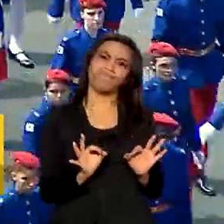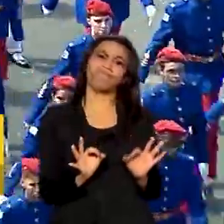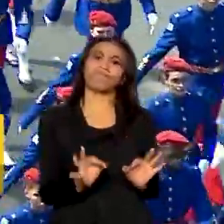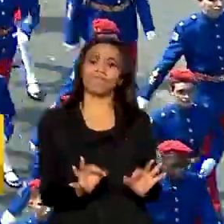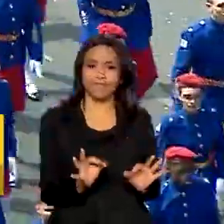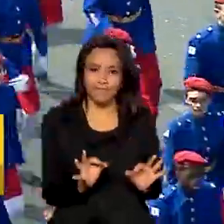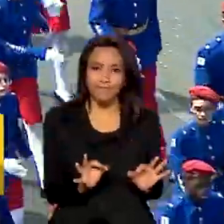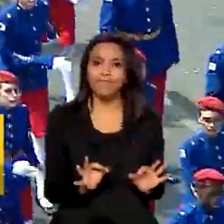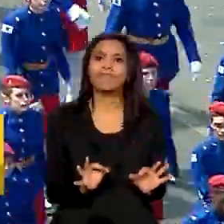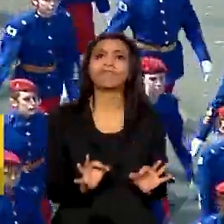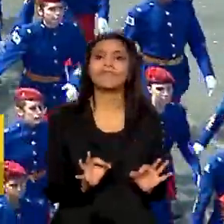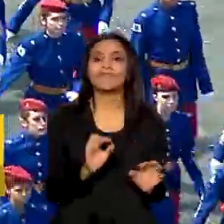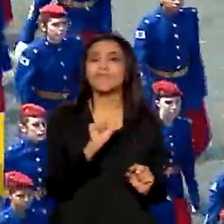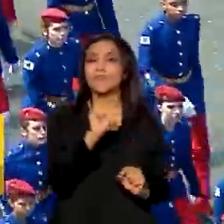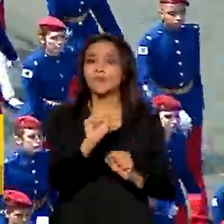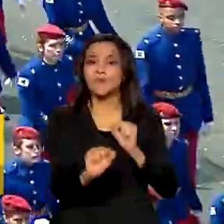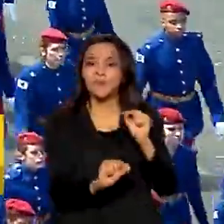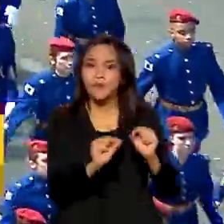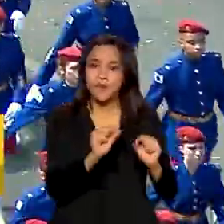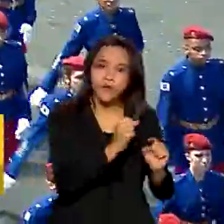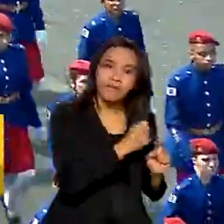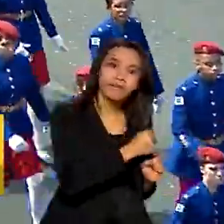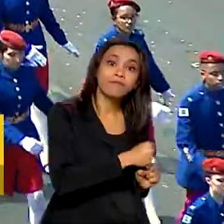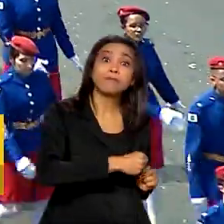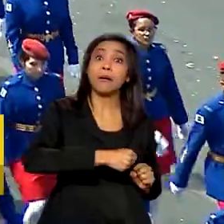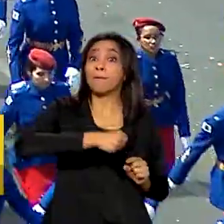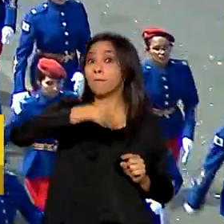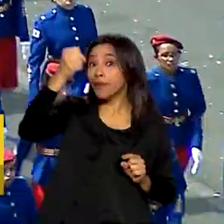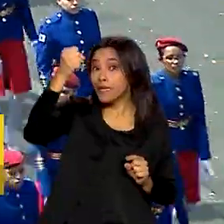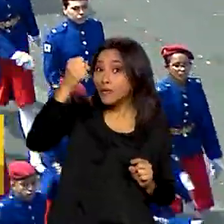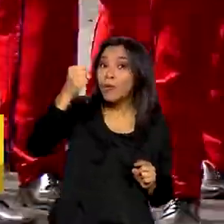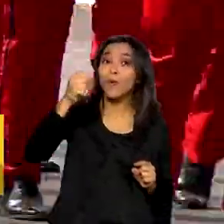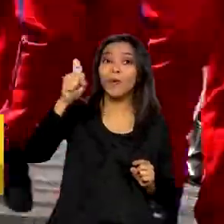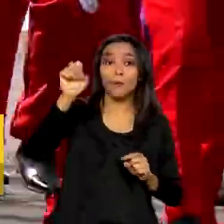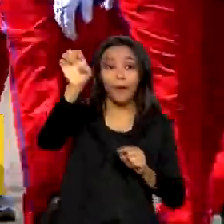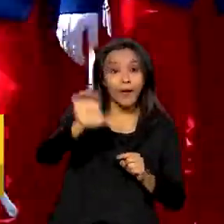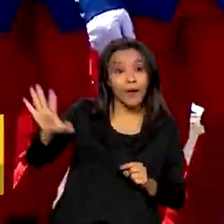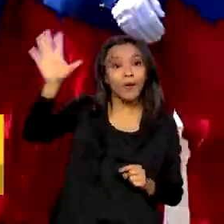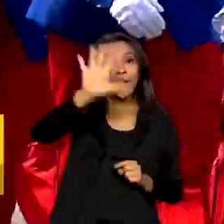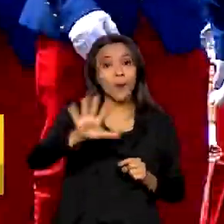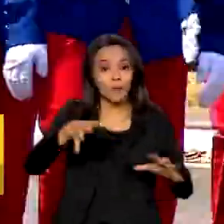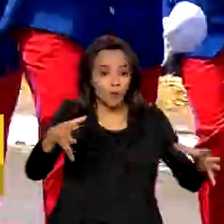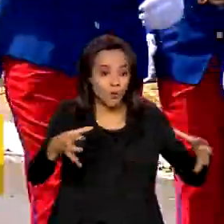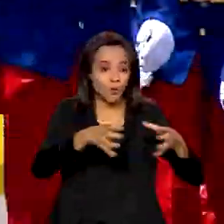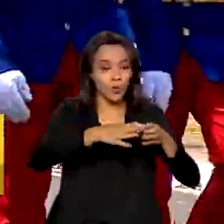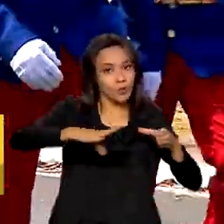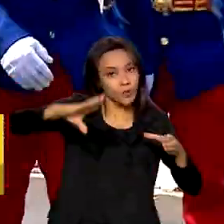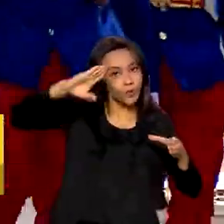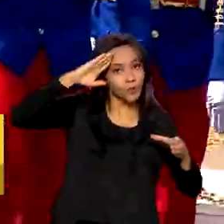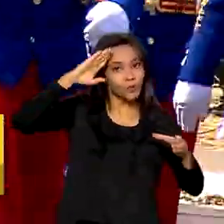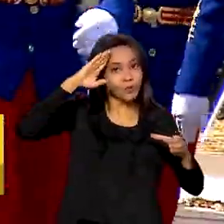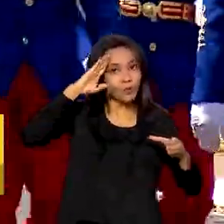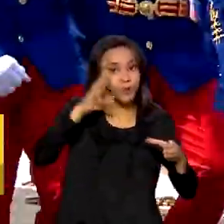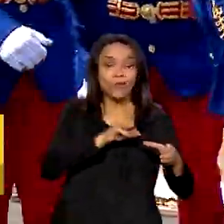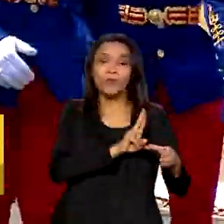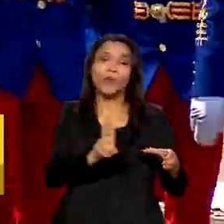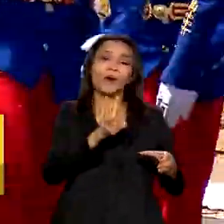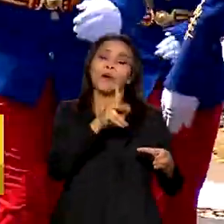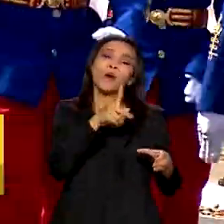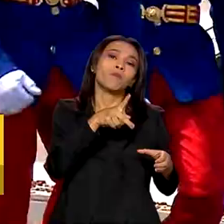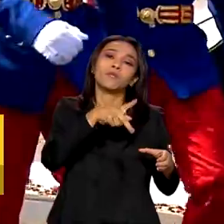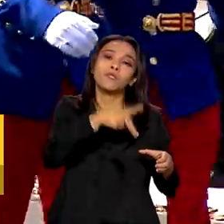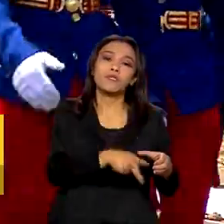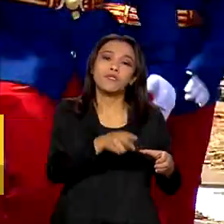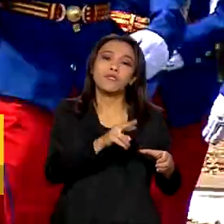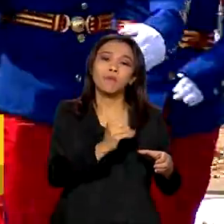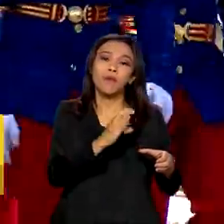Mandou lá para a Europa, né, os nossos pracinhas, né, junto também com elementos, né, da Força